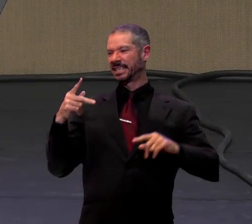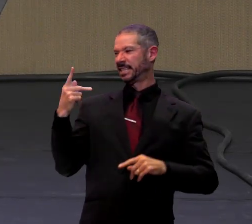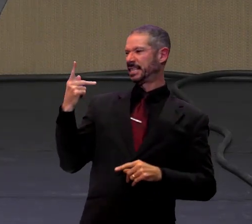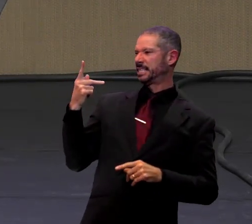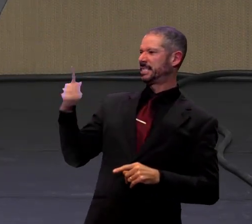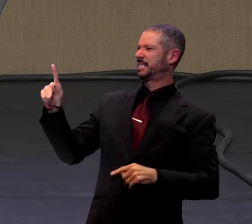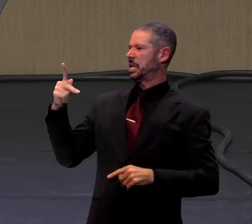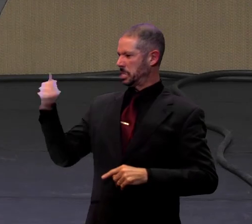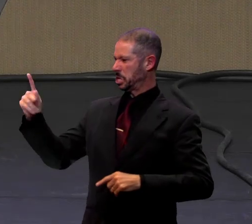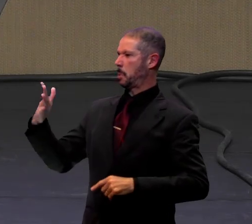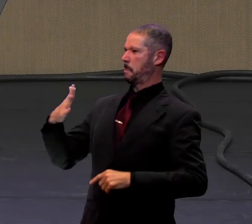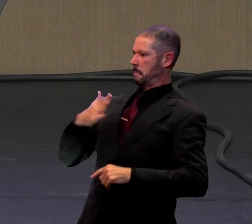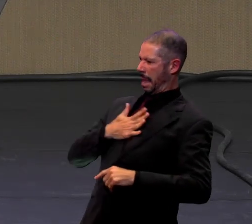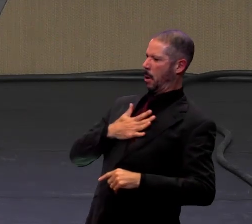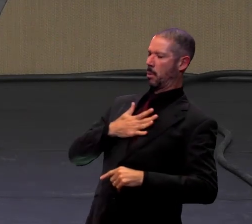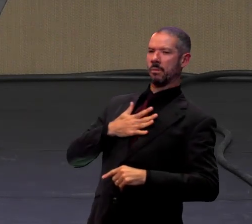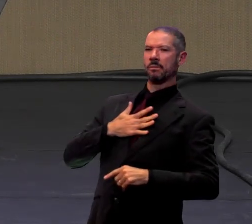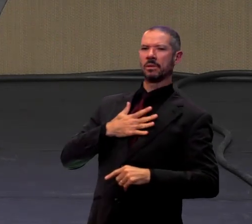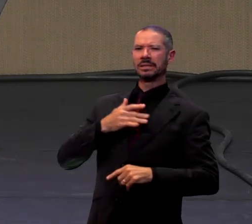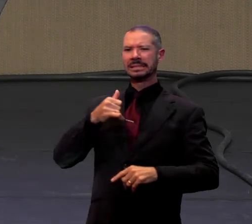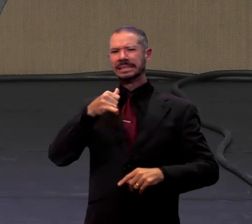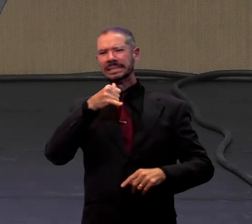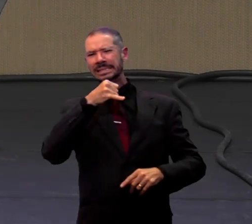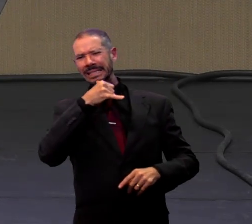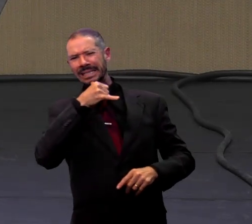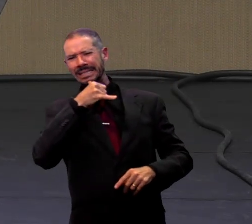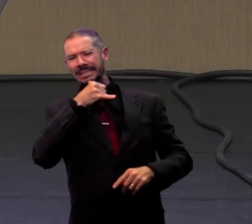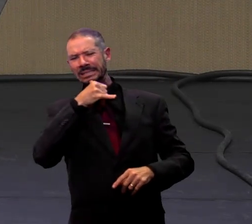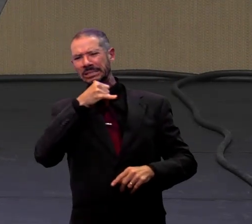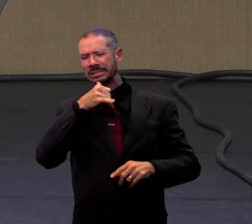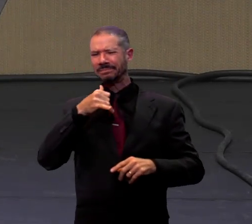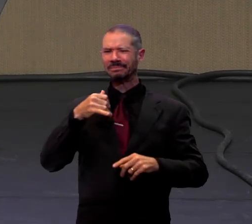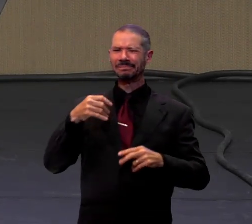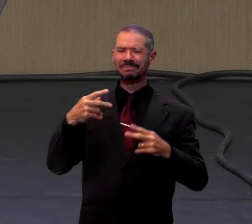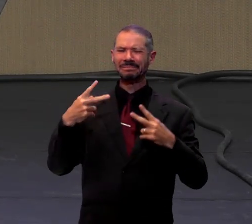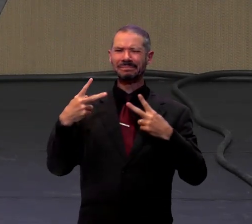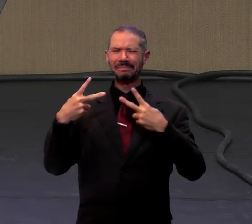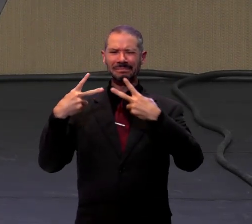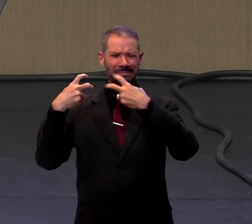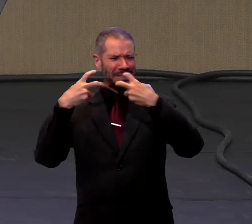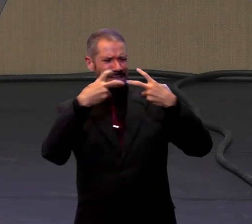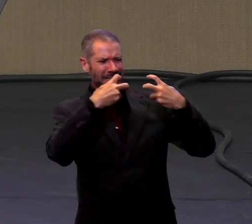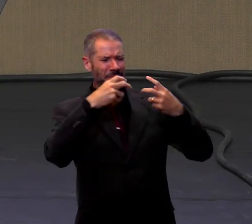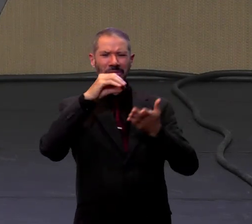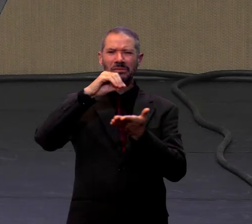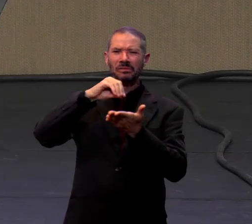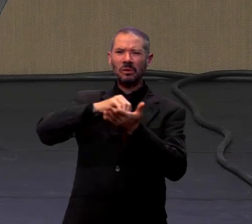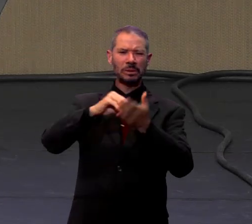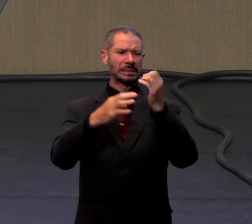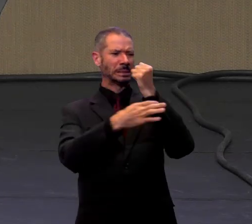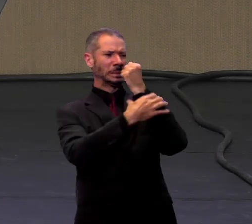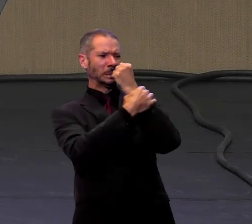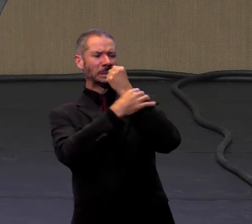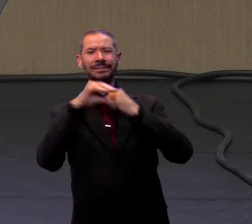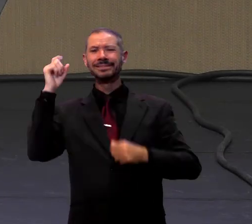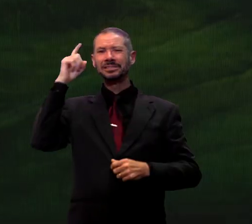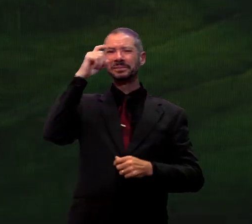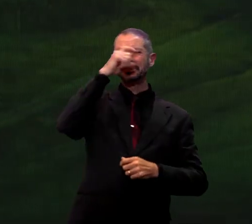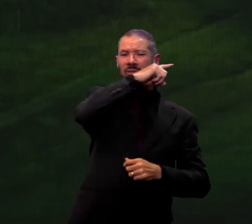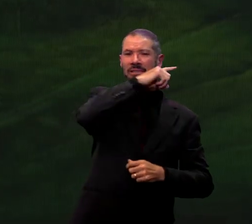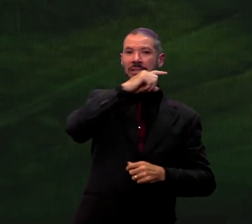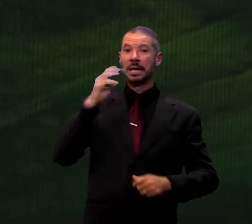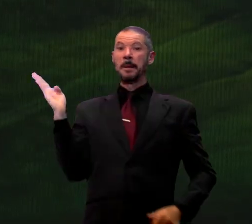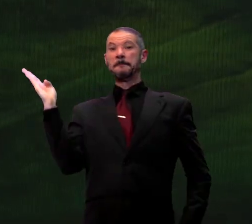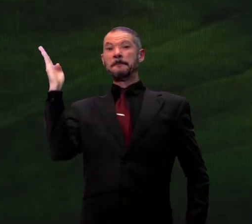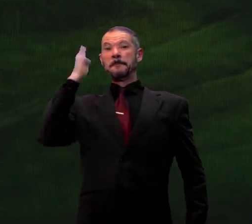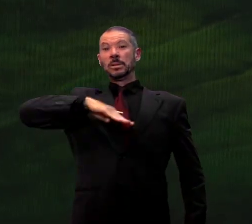ser meu. E que coisa triste quando a gente percebe essa insegurança e essas dificuldades por causa da